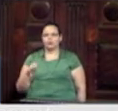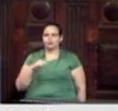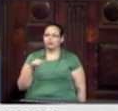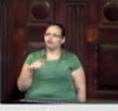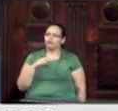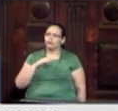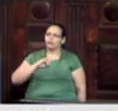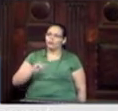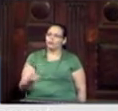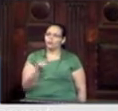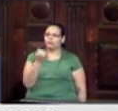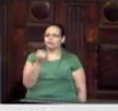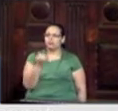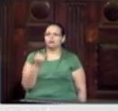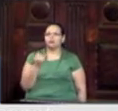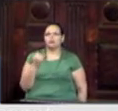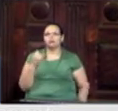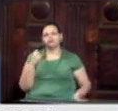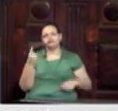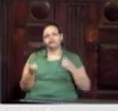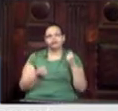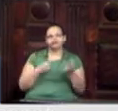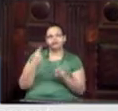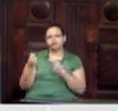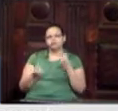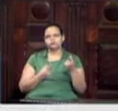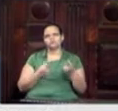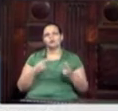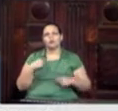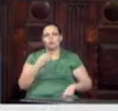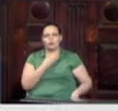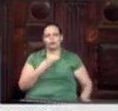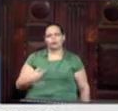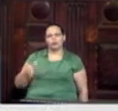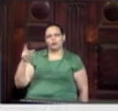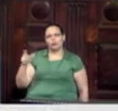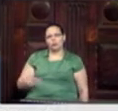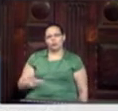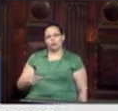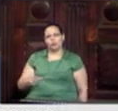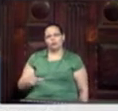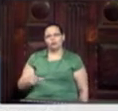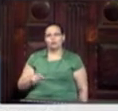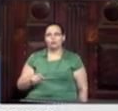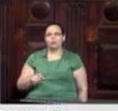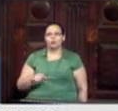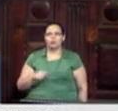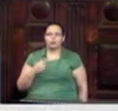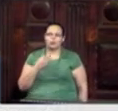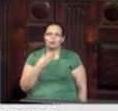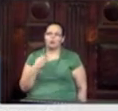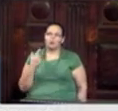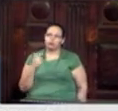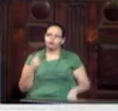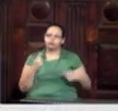tivemos oportunidade de, eventualmente, ser governo e ser